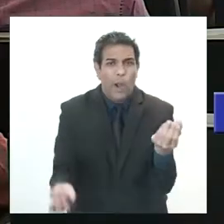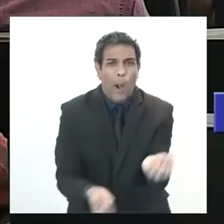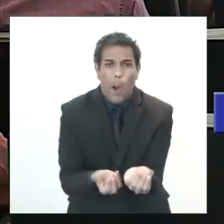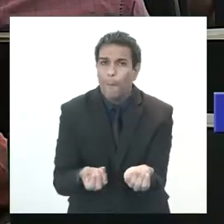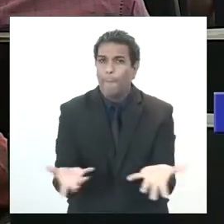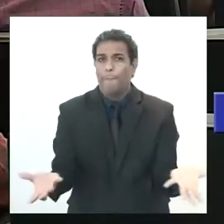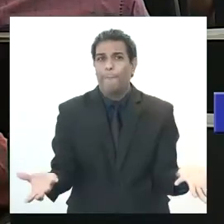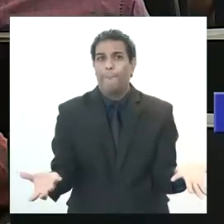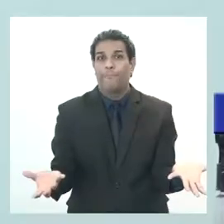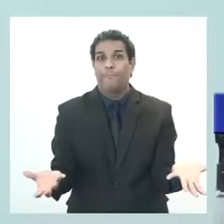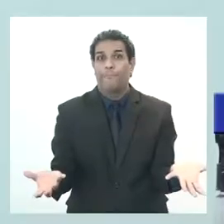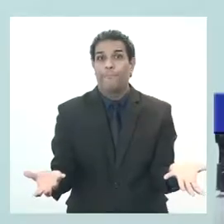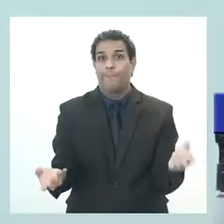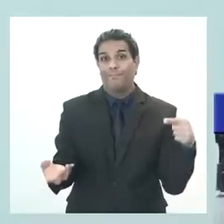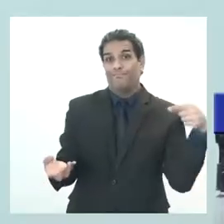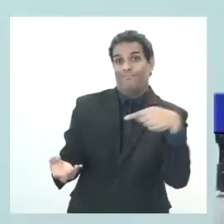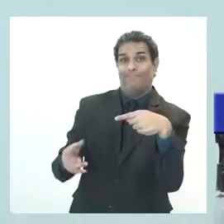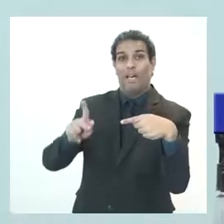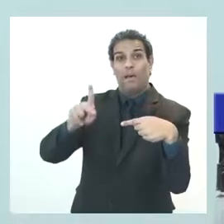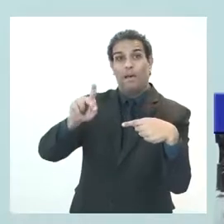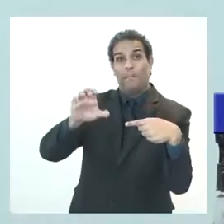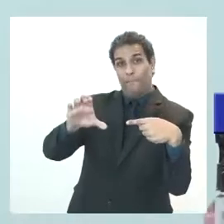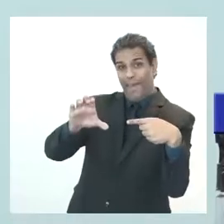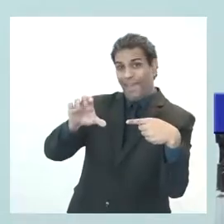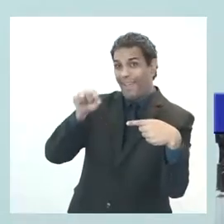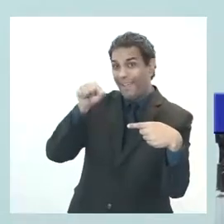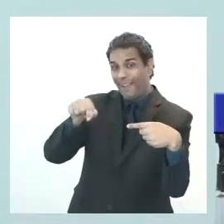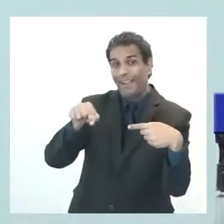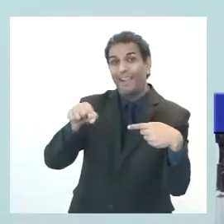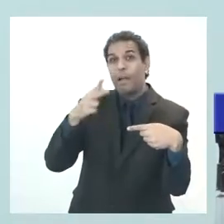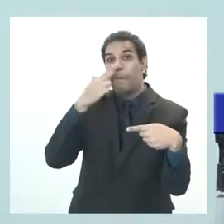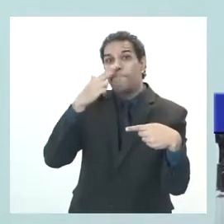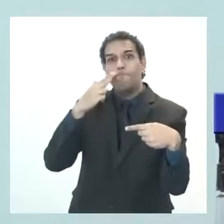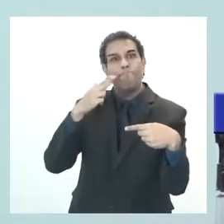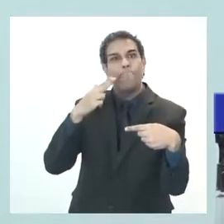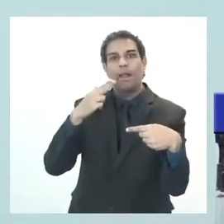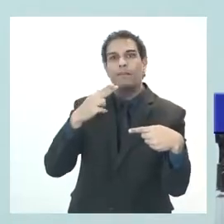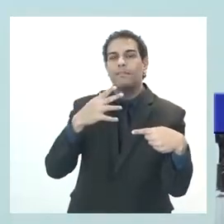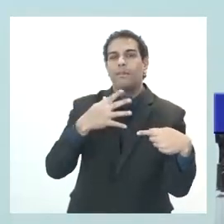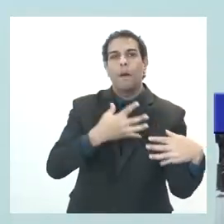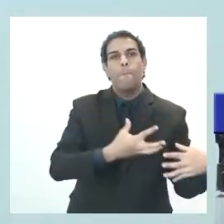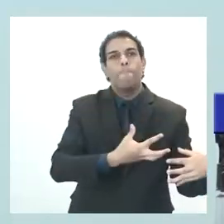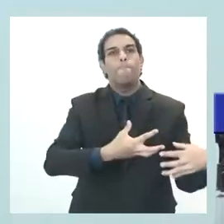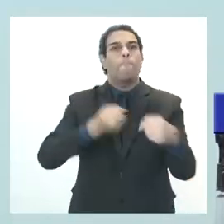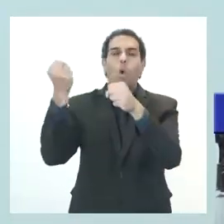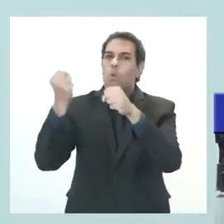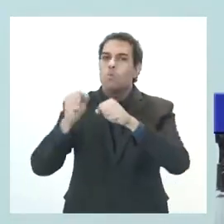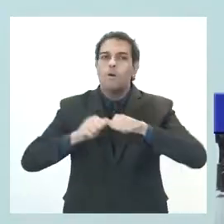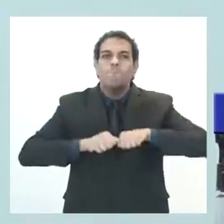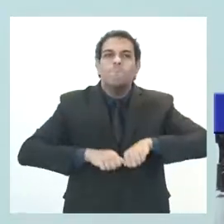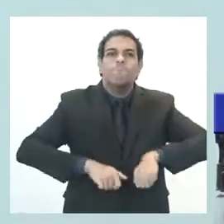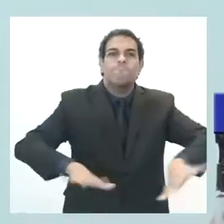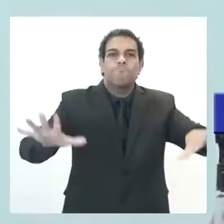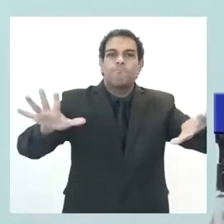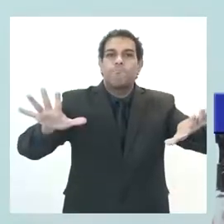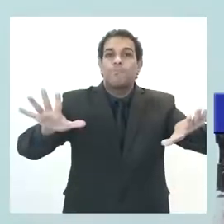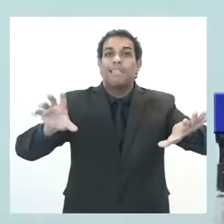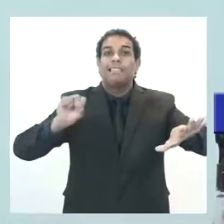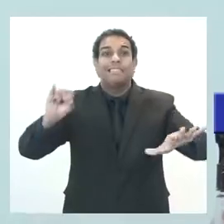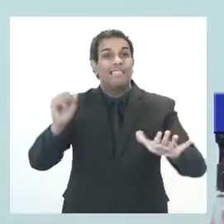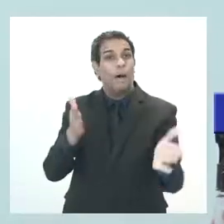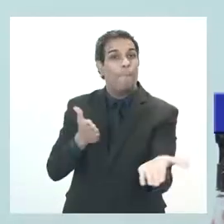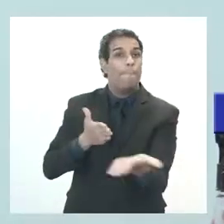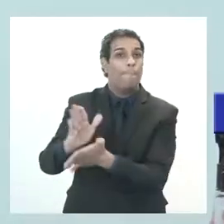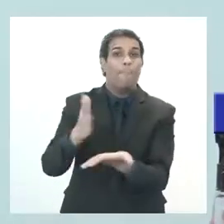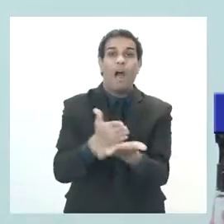granada já tá até 32 é a puxar e atirada de Pino E se ela passa